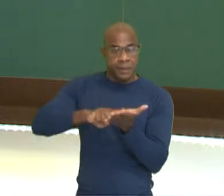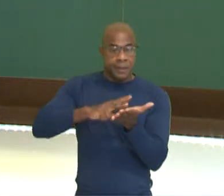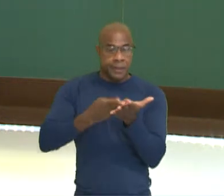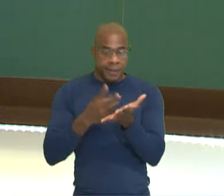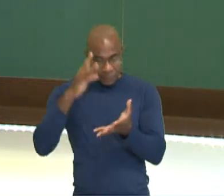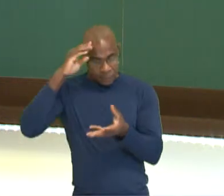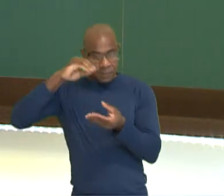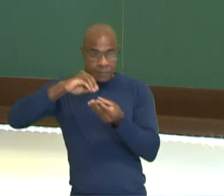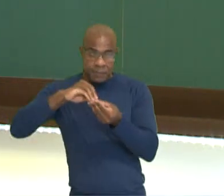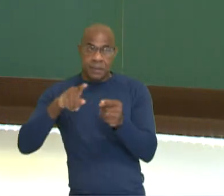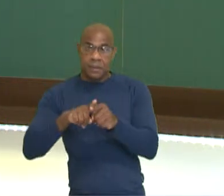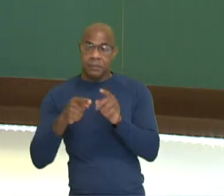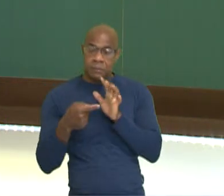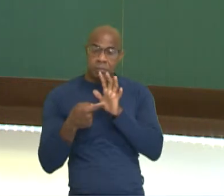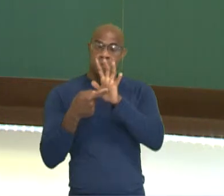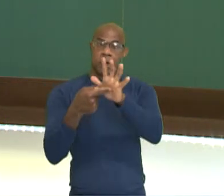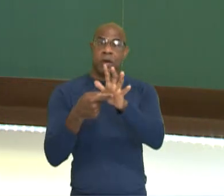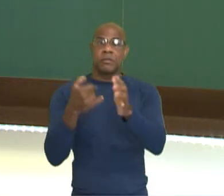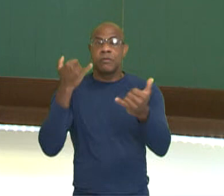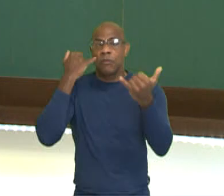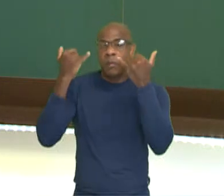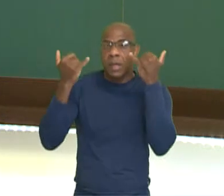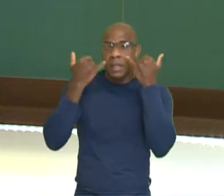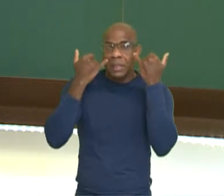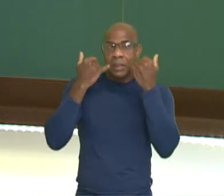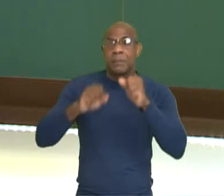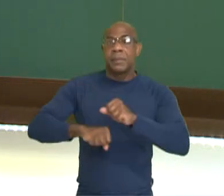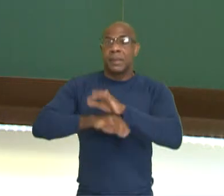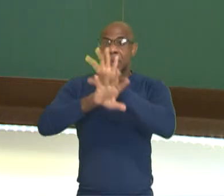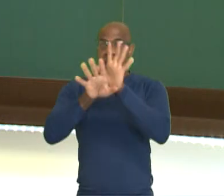né? Ela te dá maiores informações.